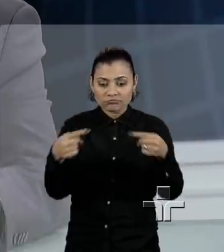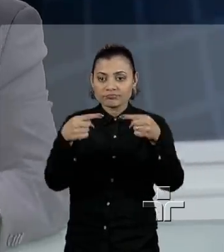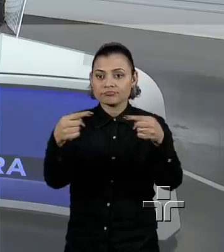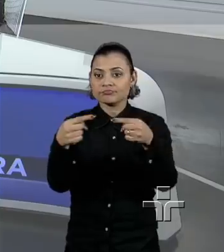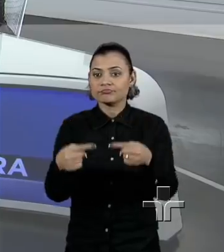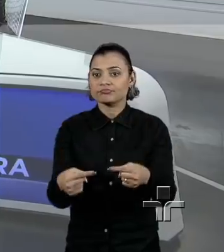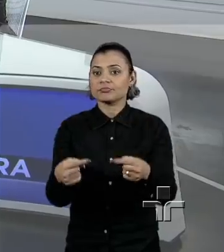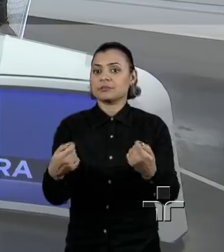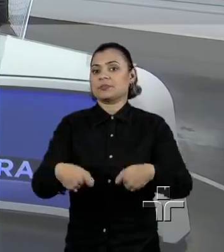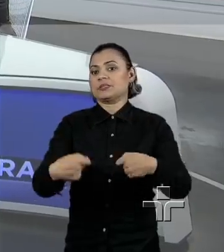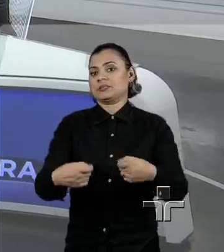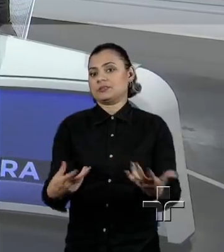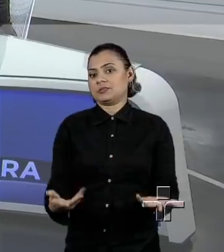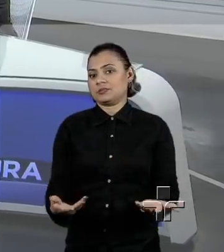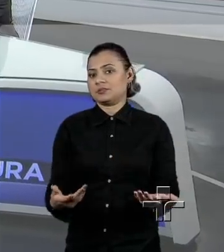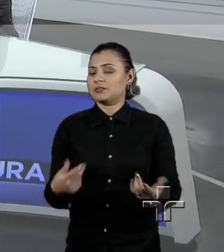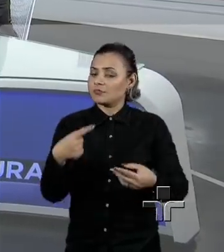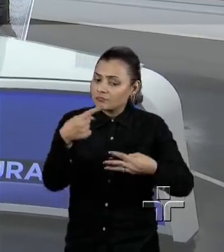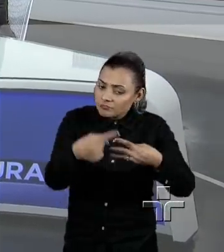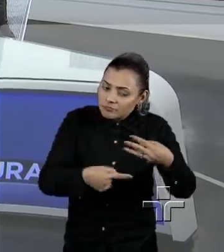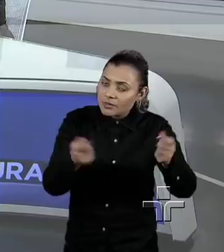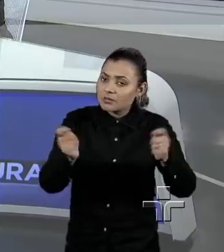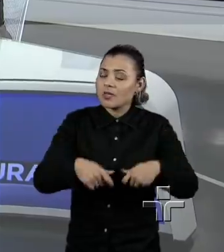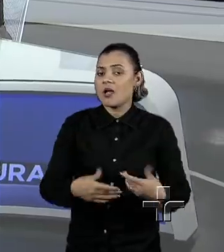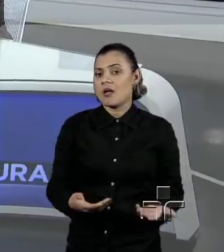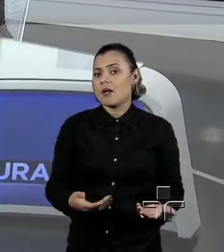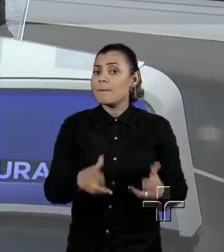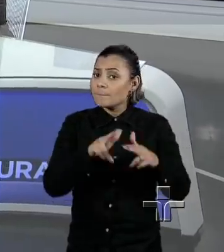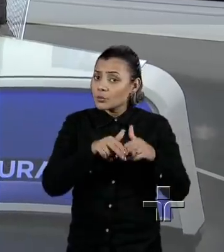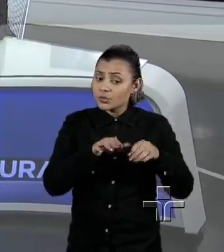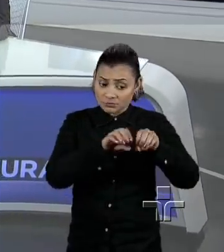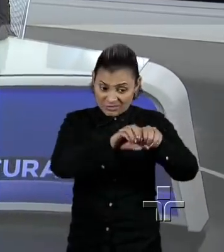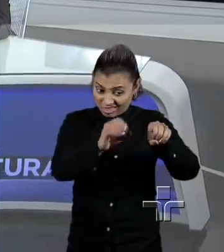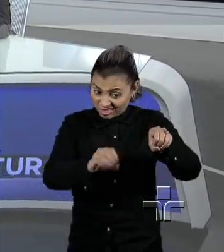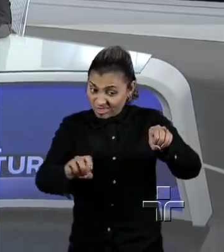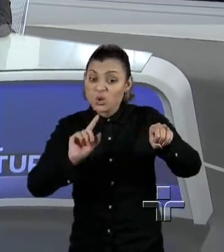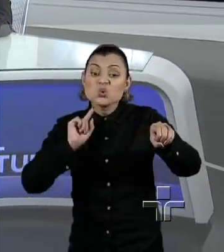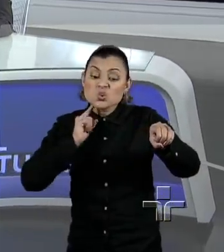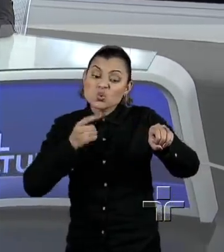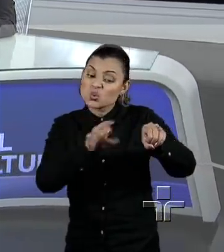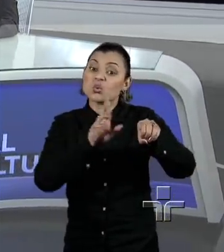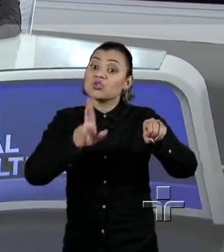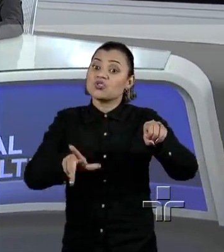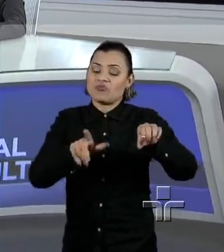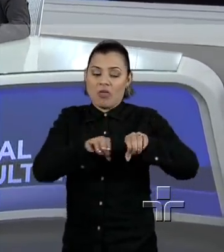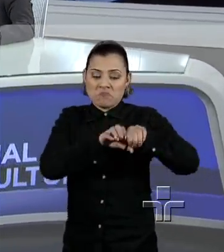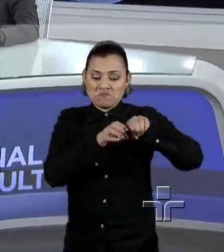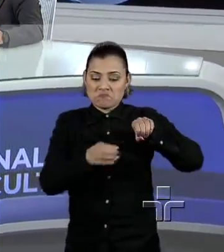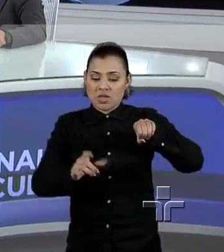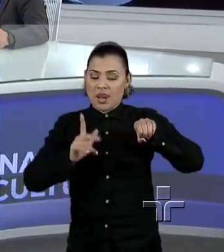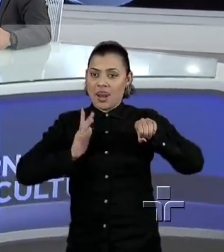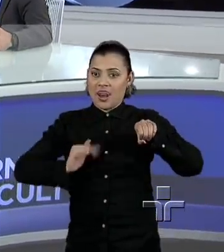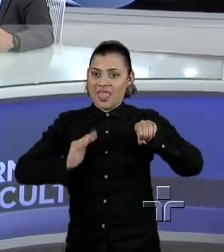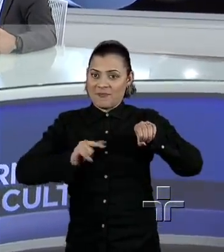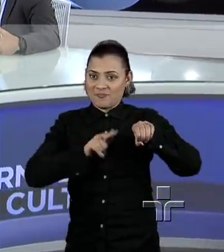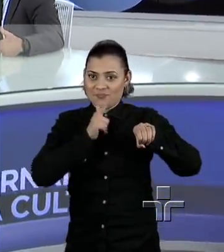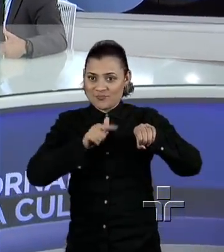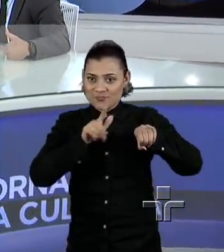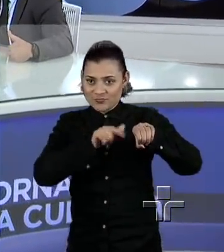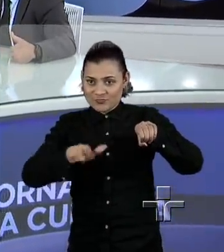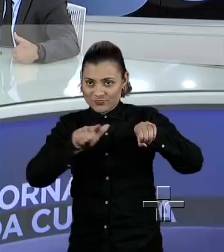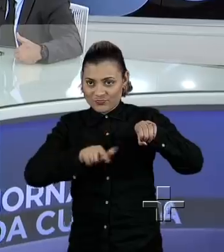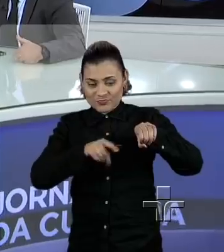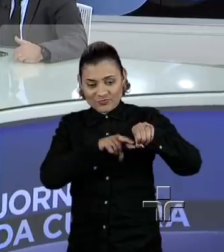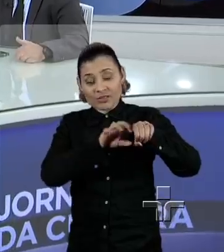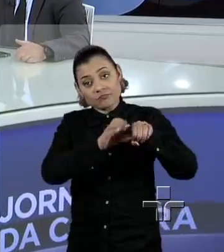usada reaproveitada para consumo humano tem que correr separada daquela que vai ser, por exemplo, usada para esgoto ou para rega